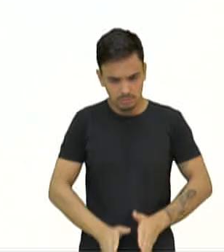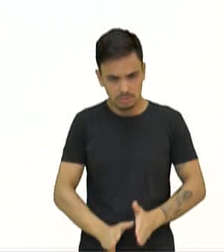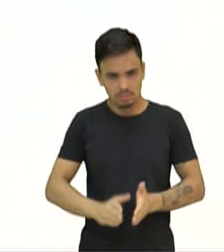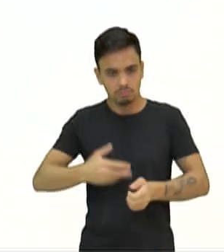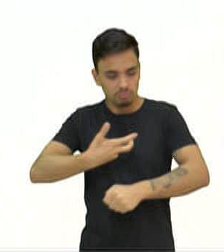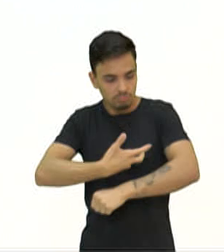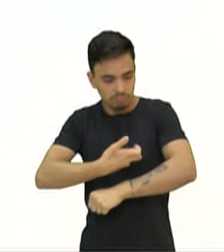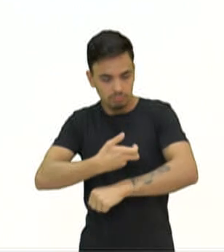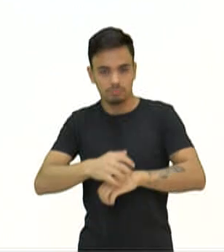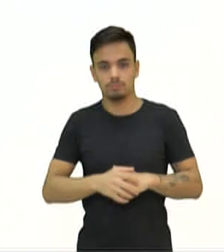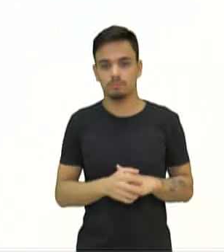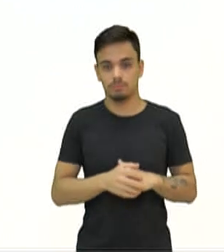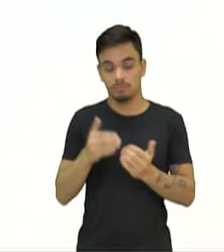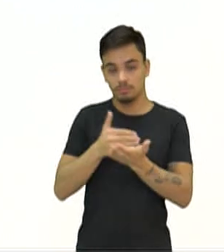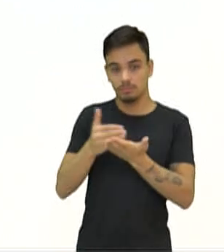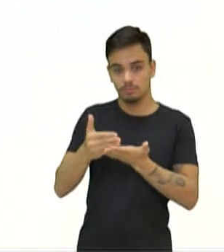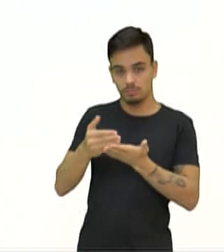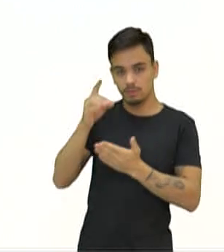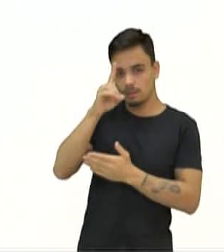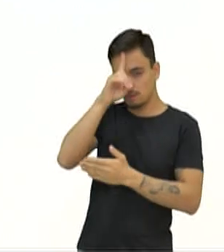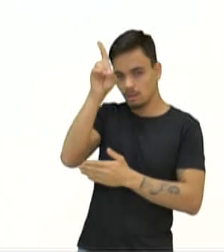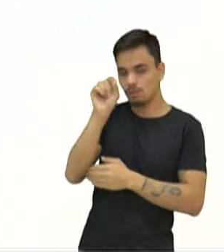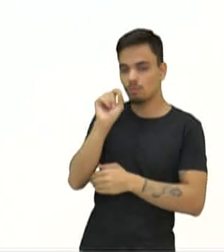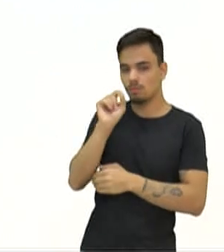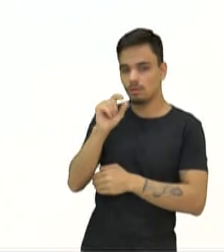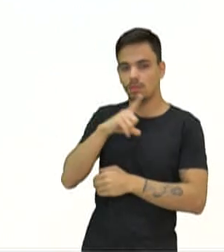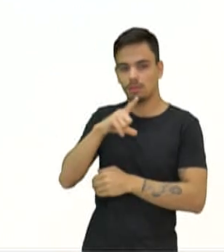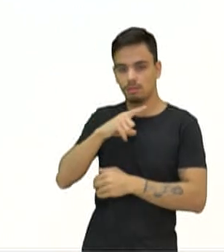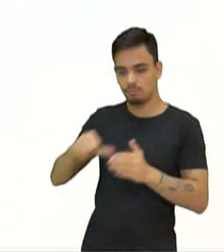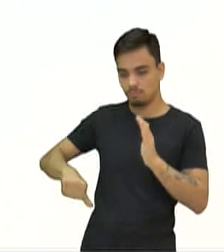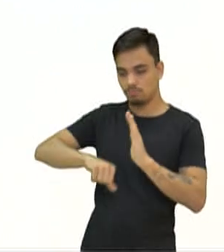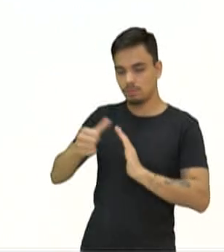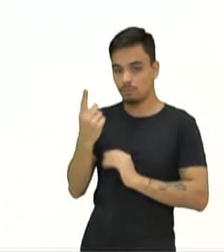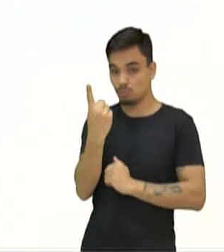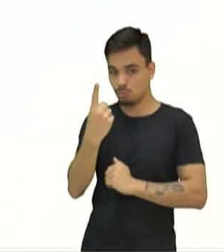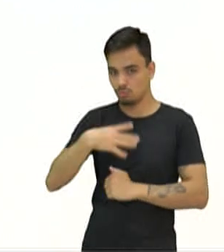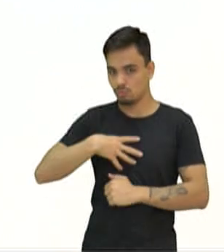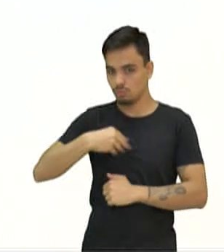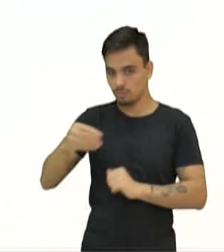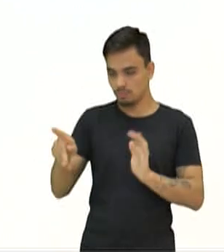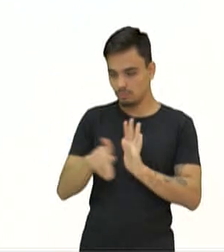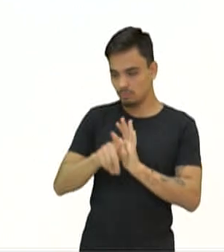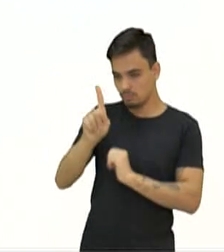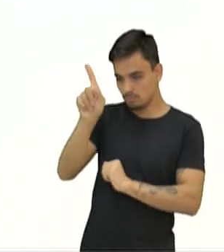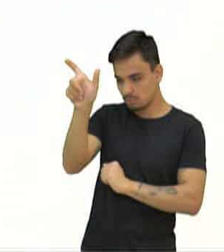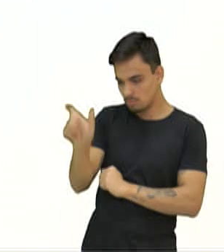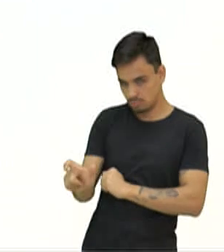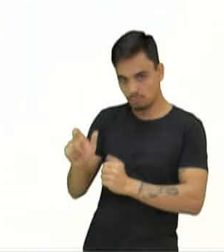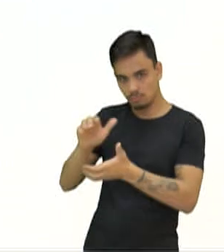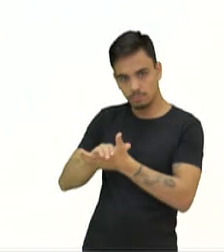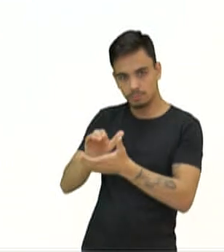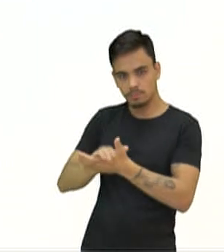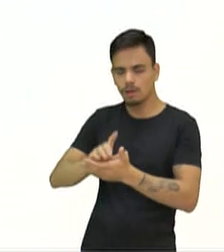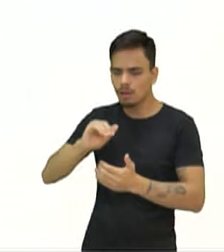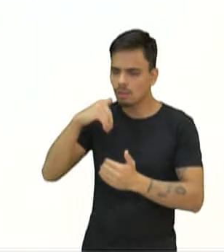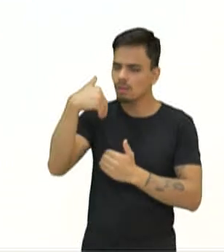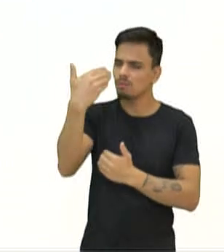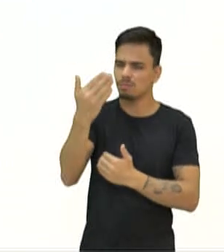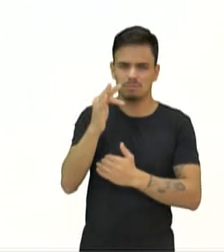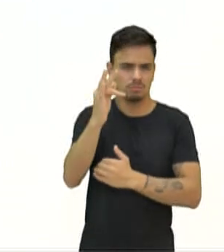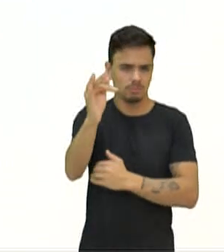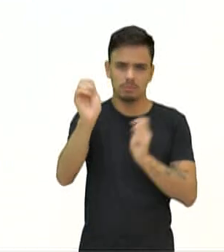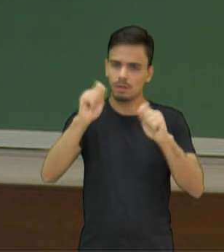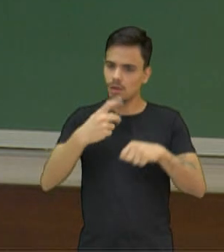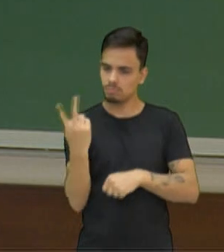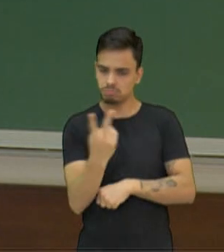Tudo bem. Inicialmente a ideia era ter primeiro um filho gerado de um deles e mais tarde um segundo filho concebido pelo outro,